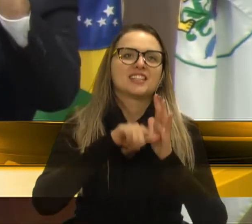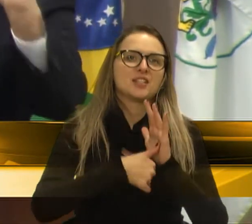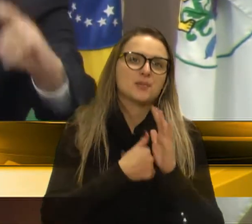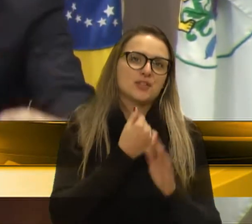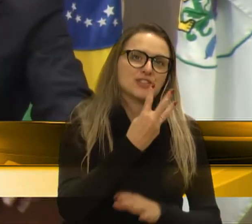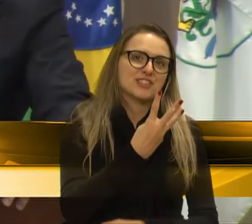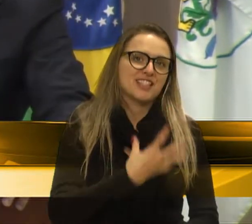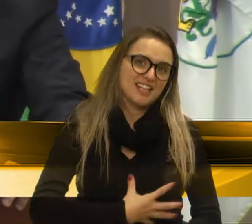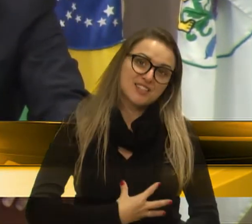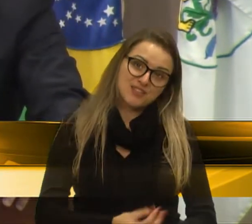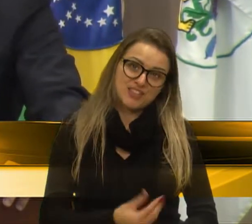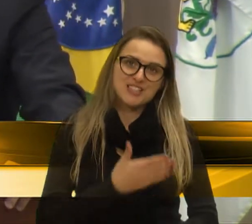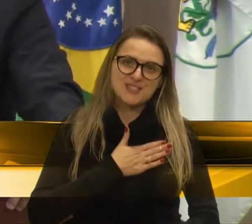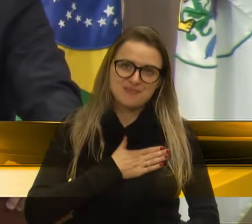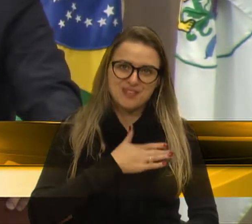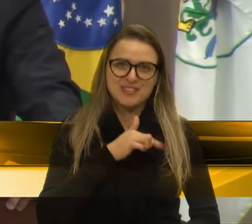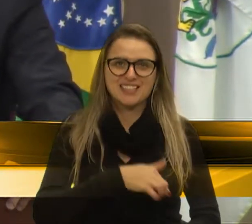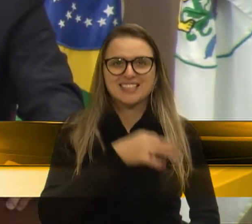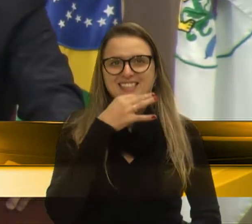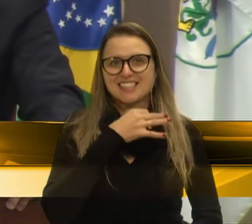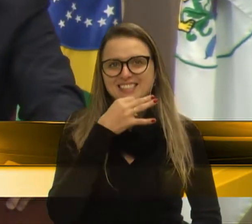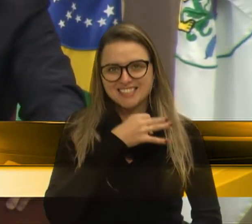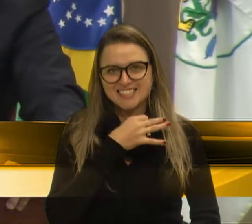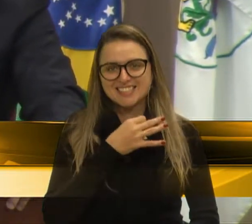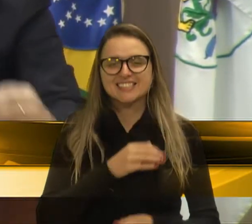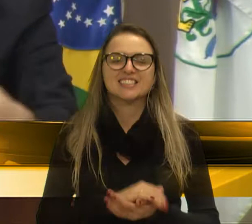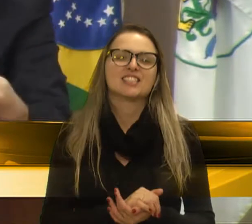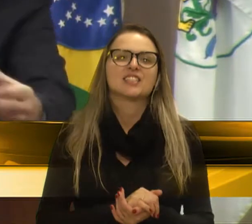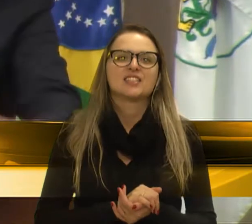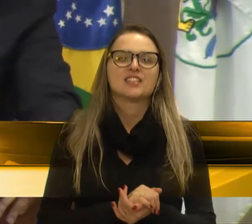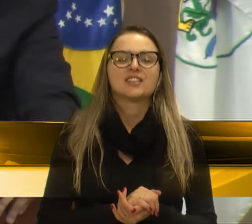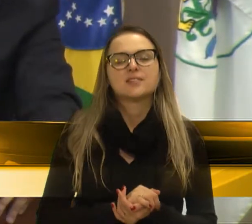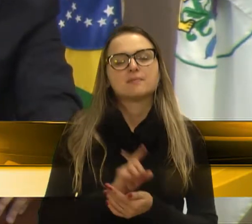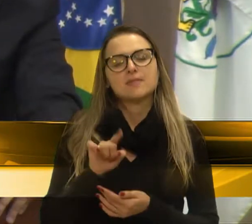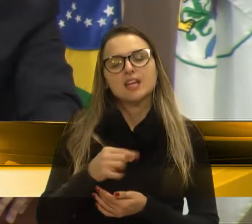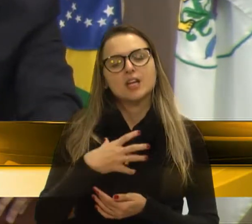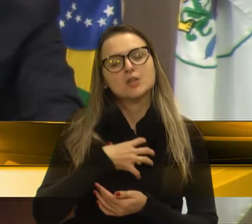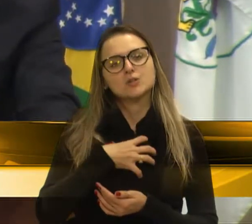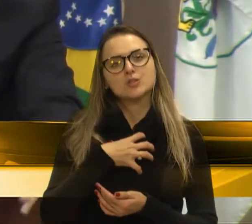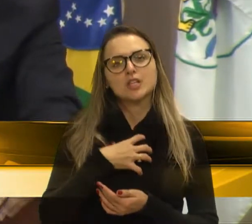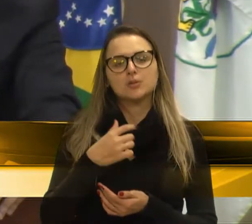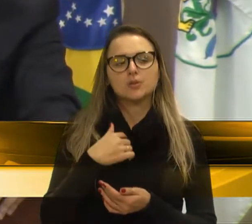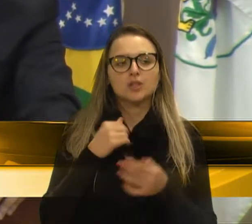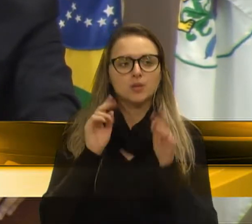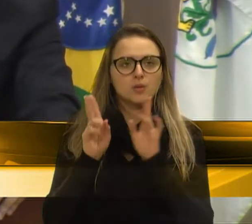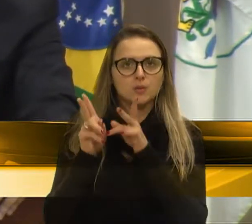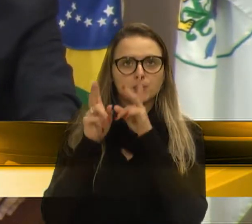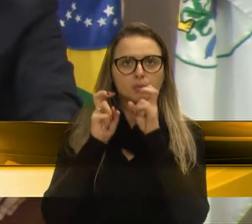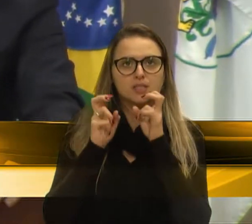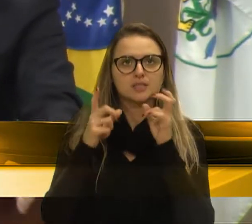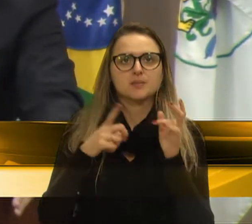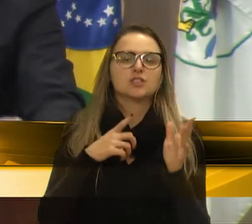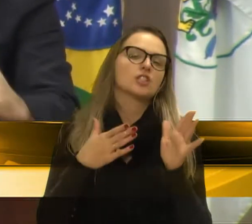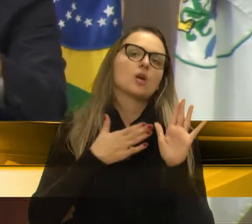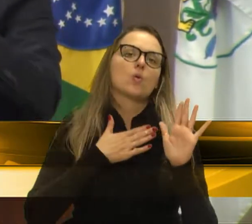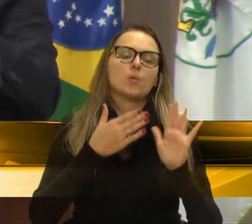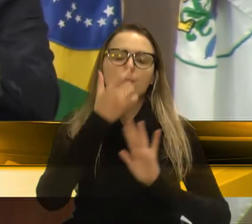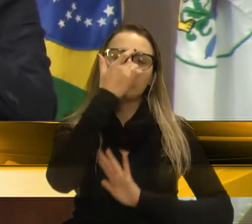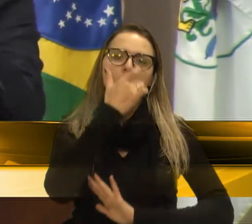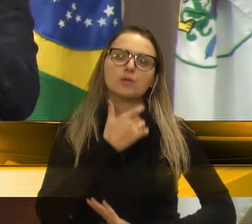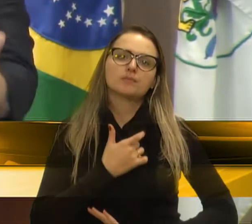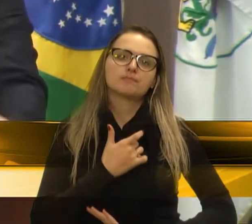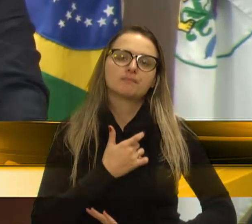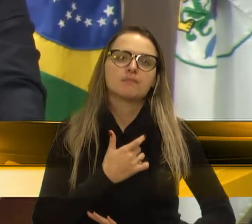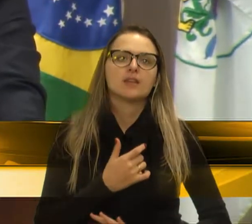caxienses, então isso já é notório. E essa foi a forma que eu tive de perceber que eu tinha me identificado. Logicamente que